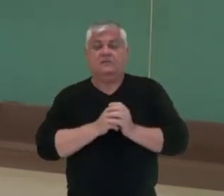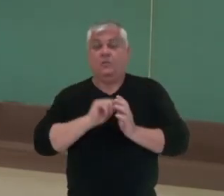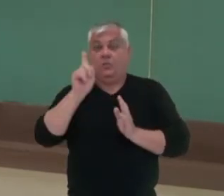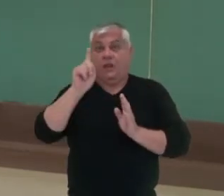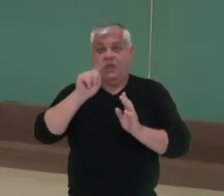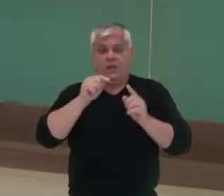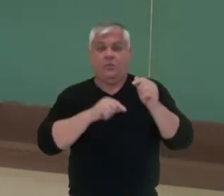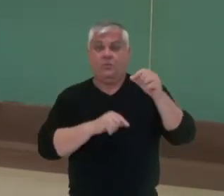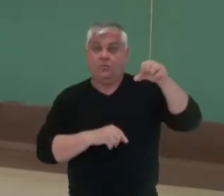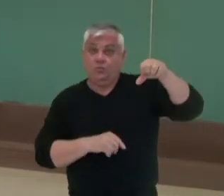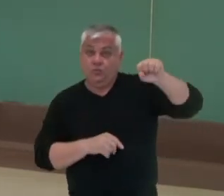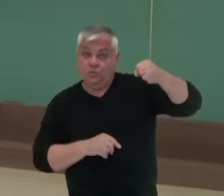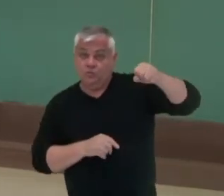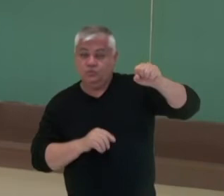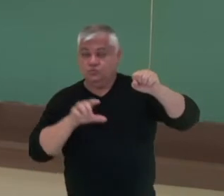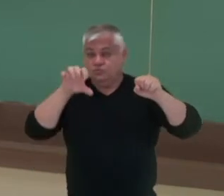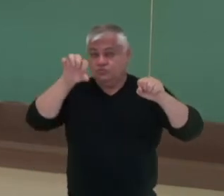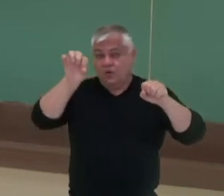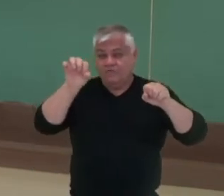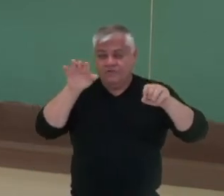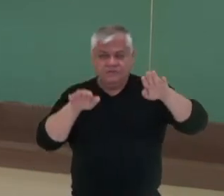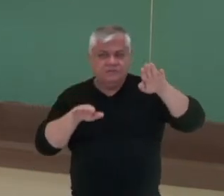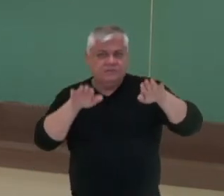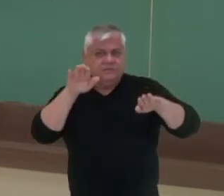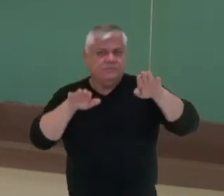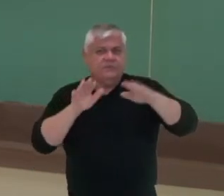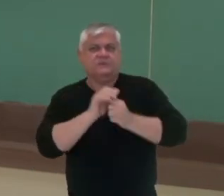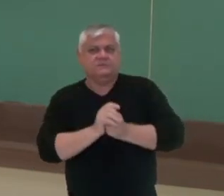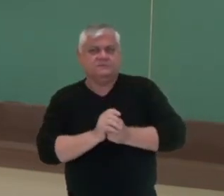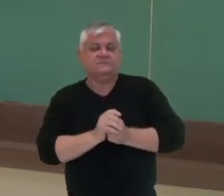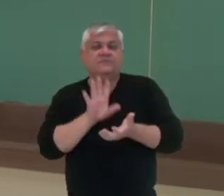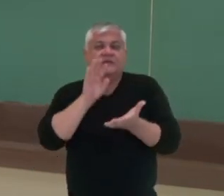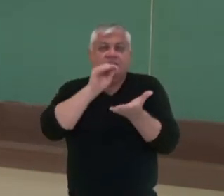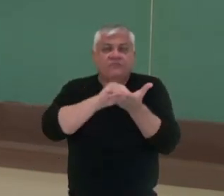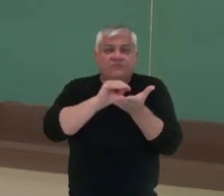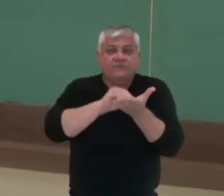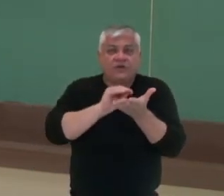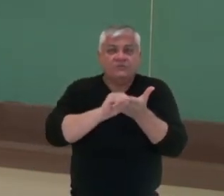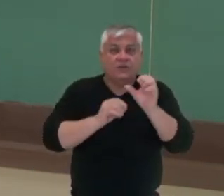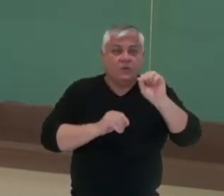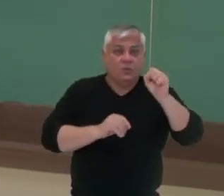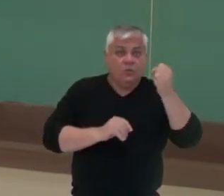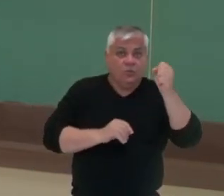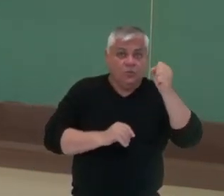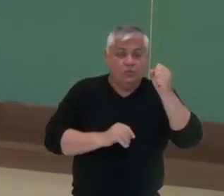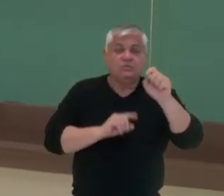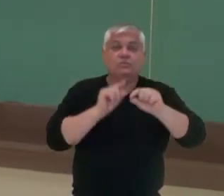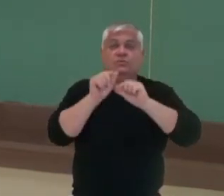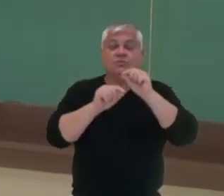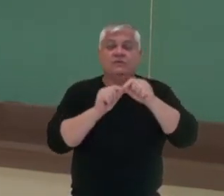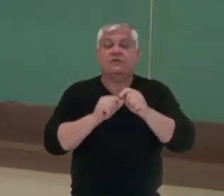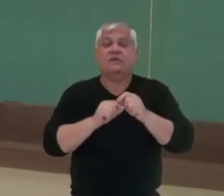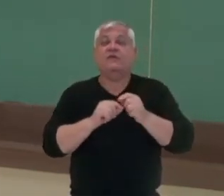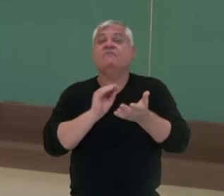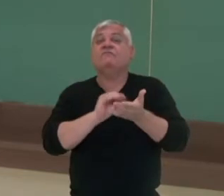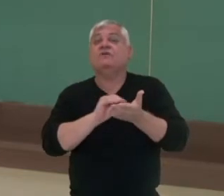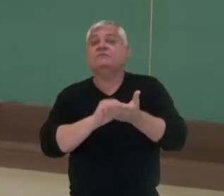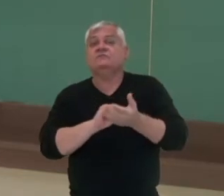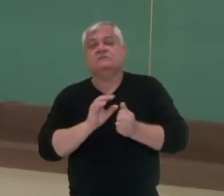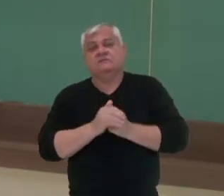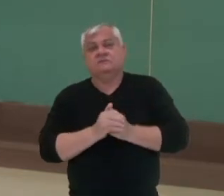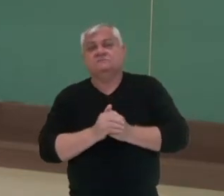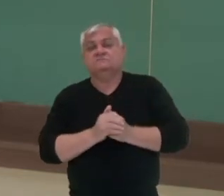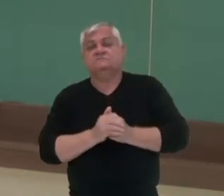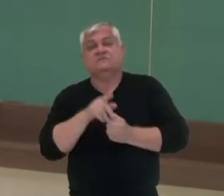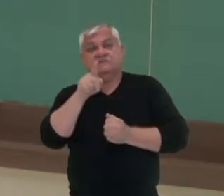o fator 9. Então, dependendo, se você tiver a falta do fator 8, fator de coagulação 8,